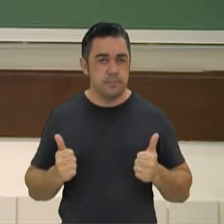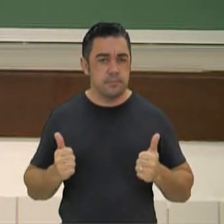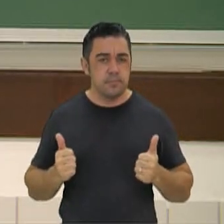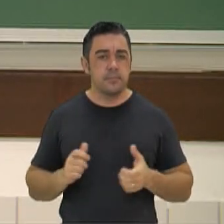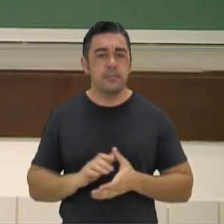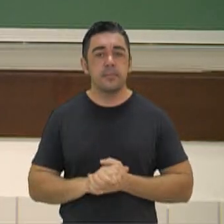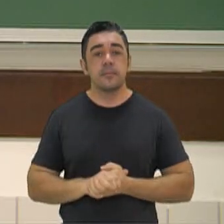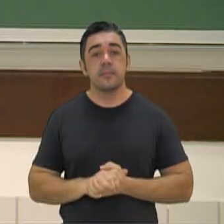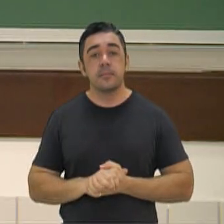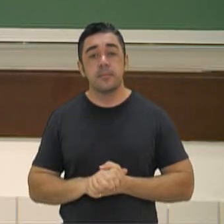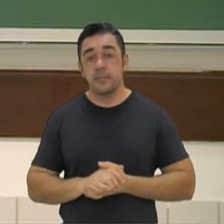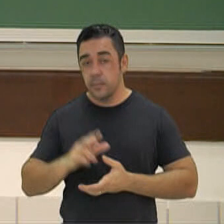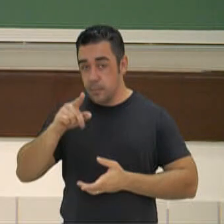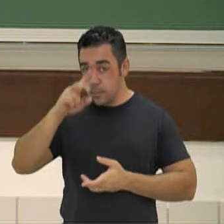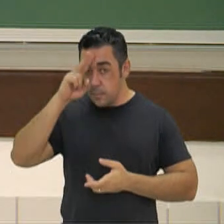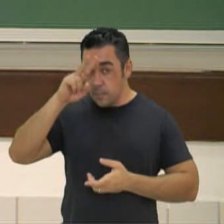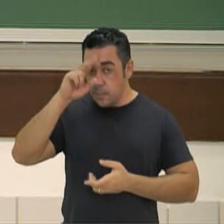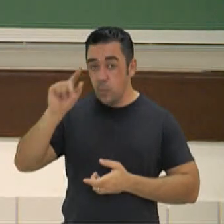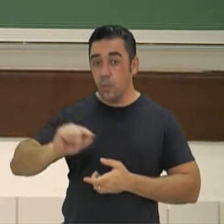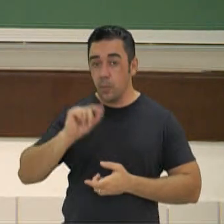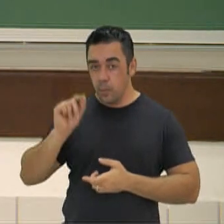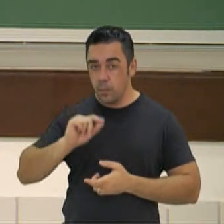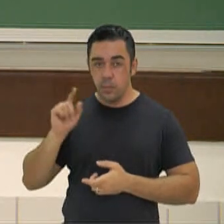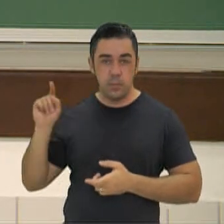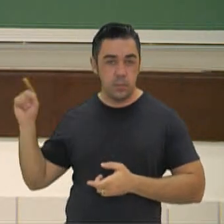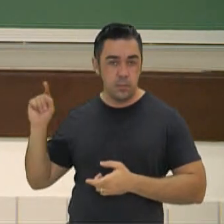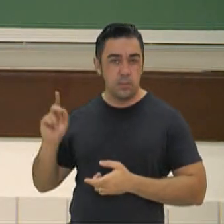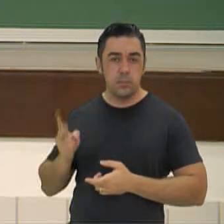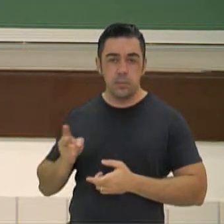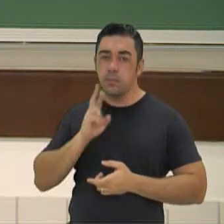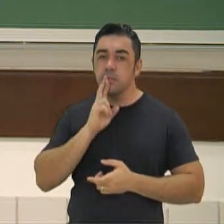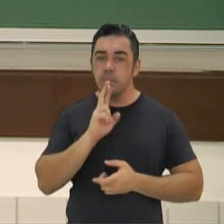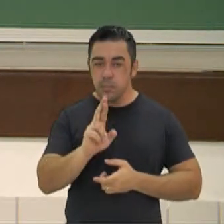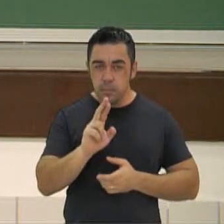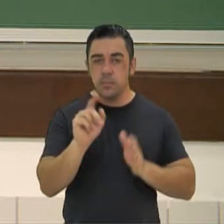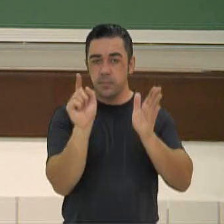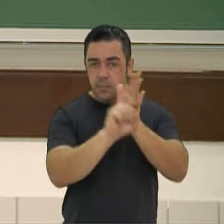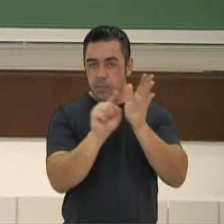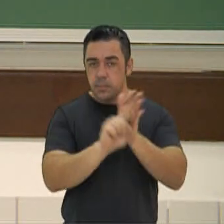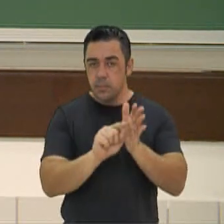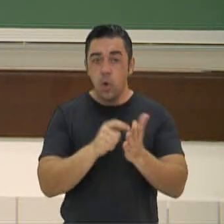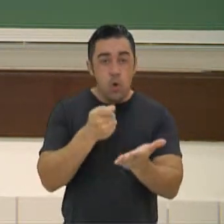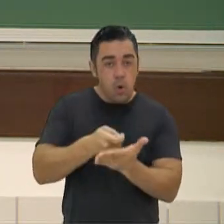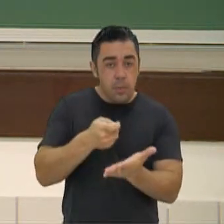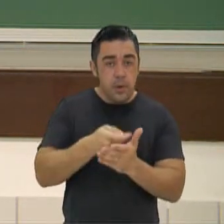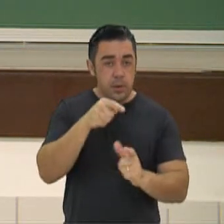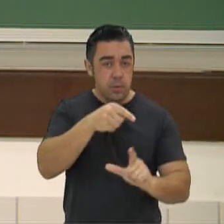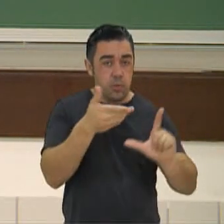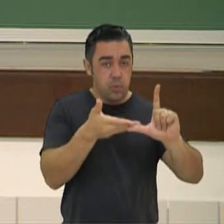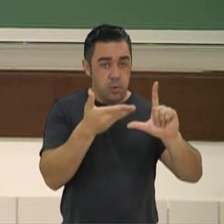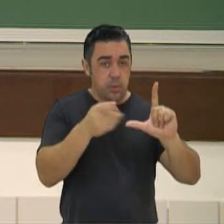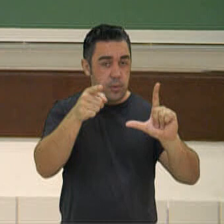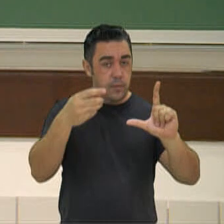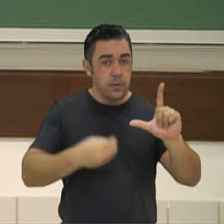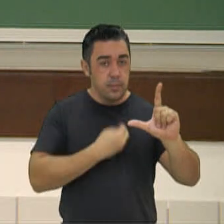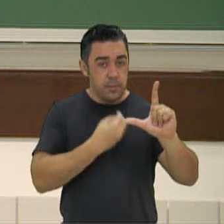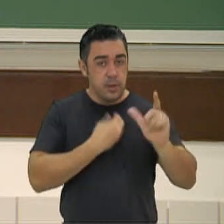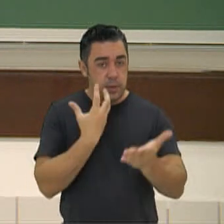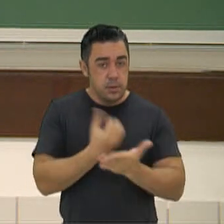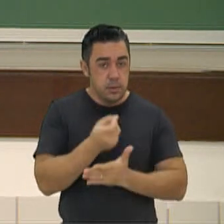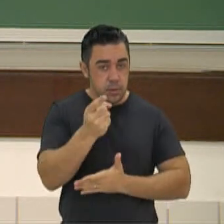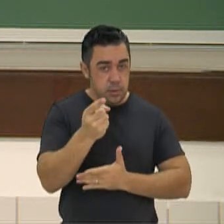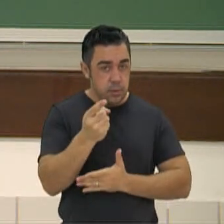no Nescau? Lembre-se, pessoal, de sempre estar respondendo as questões obrigatórias no Classroom para validar a presença de